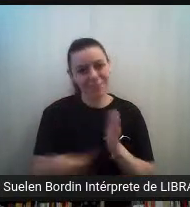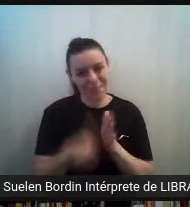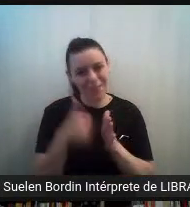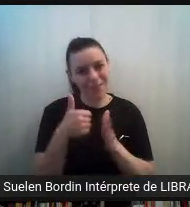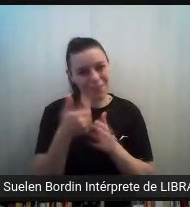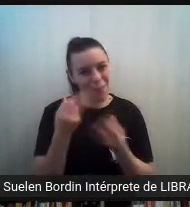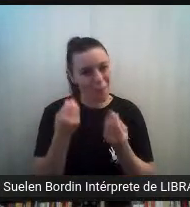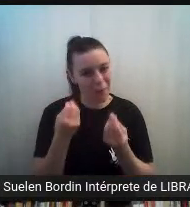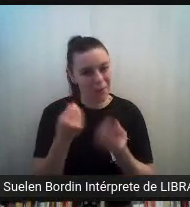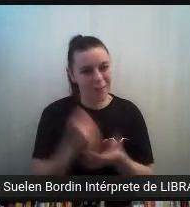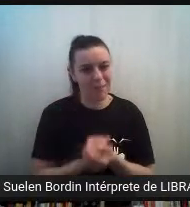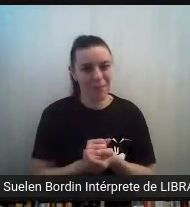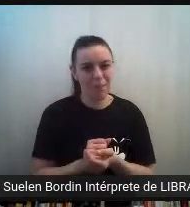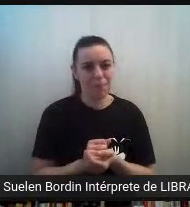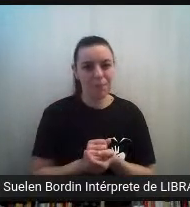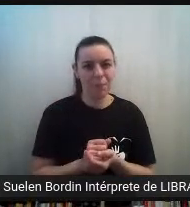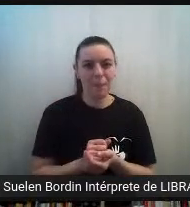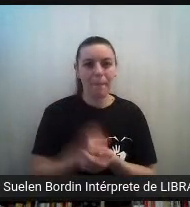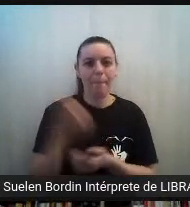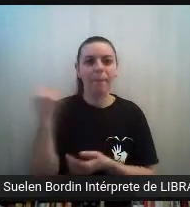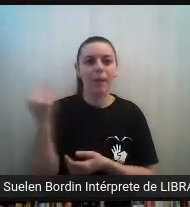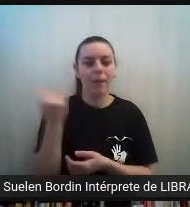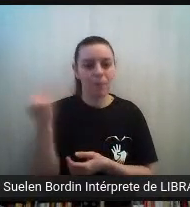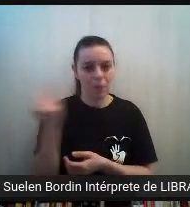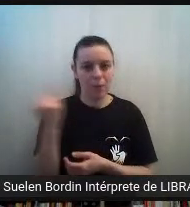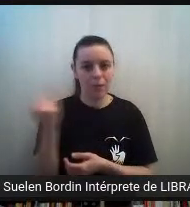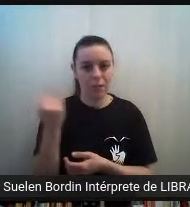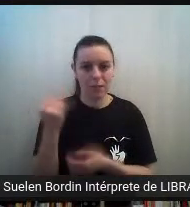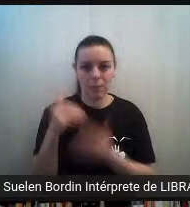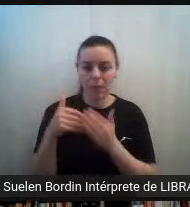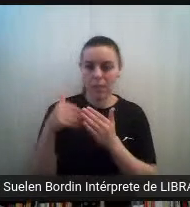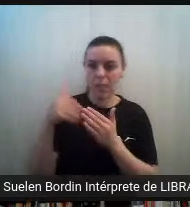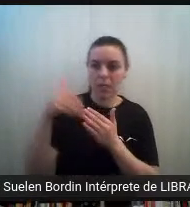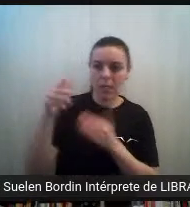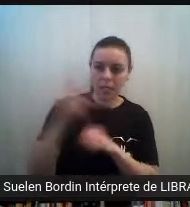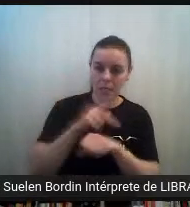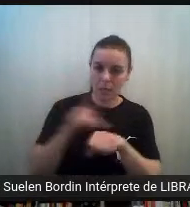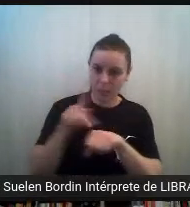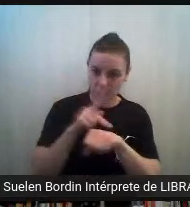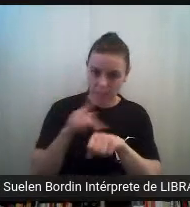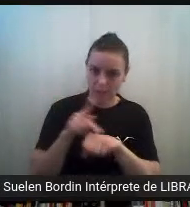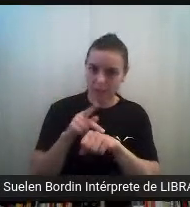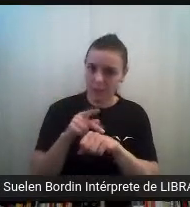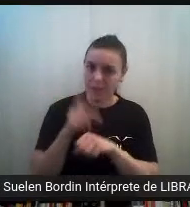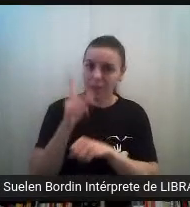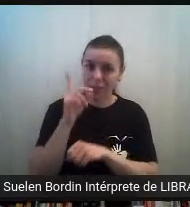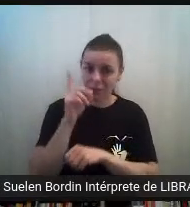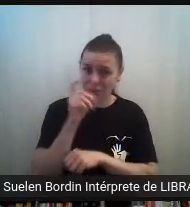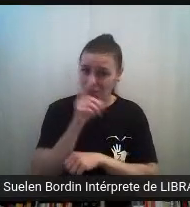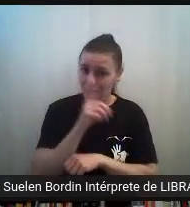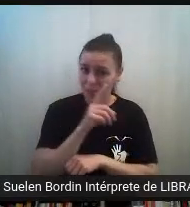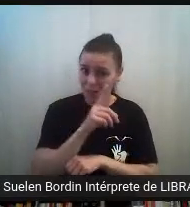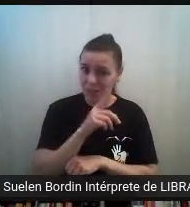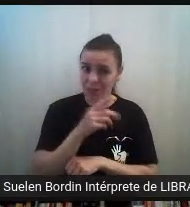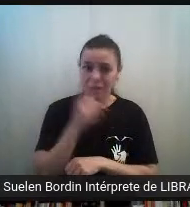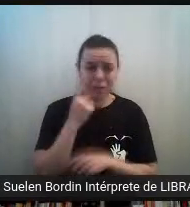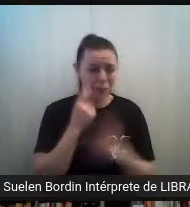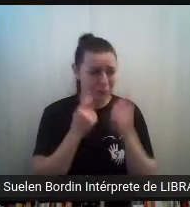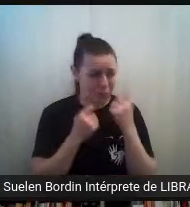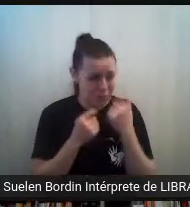Eu acho que é importante a gente dizer que a gente sair para o exterior não é fácil, tem dias que a gente chora e diz assim, eu inventei